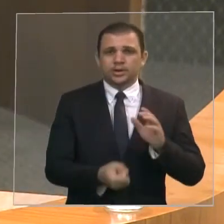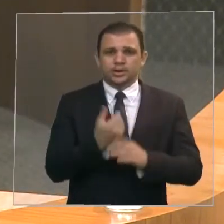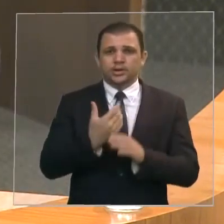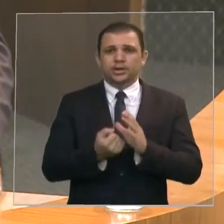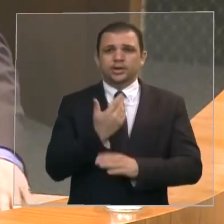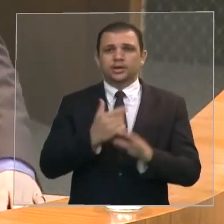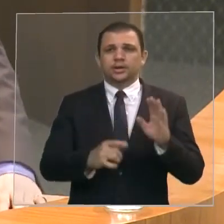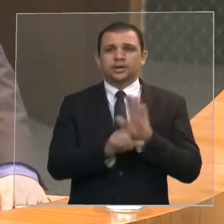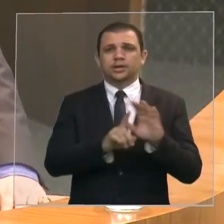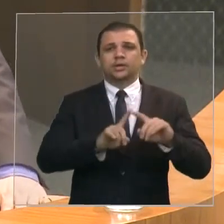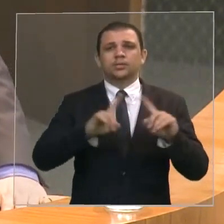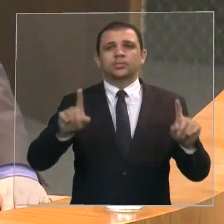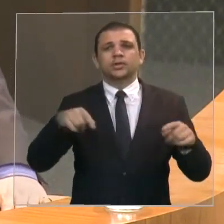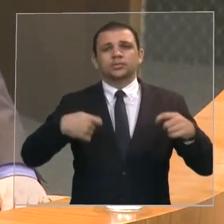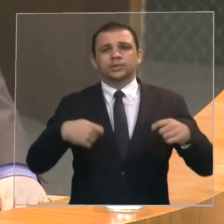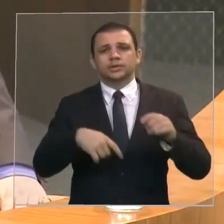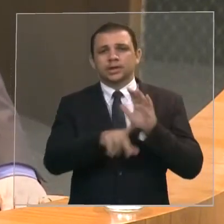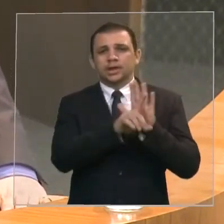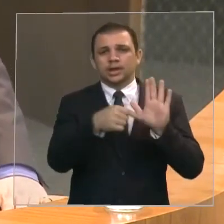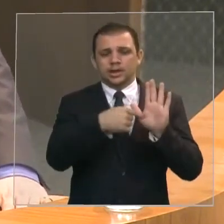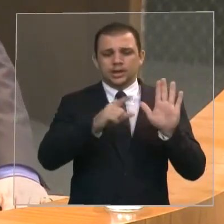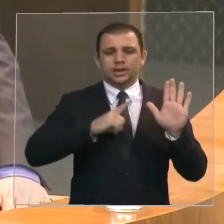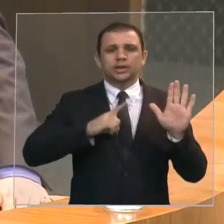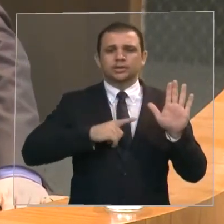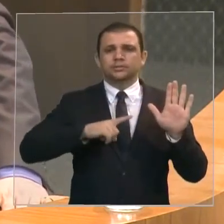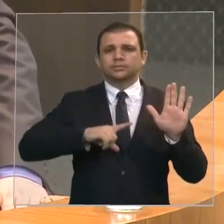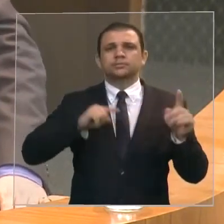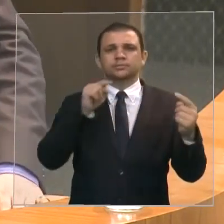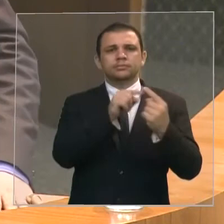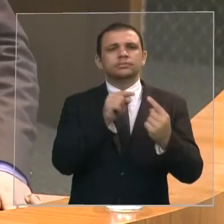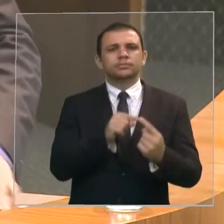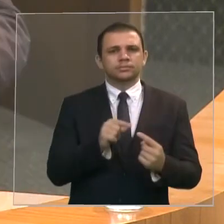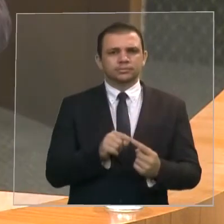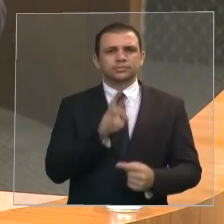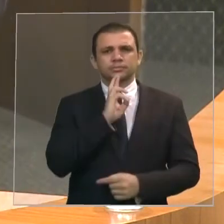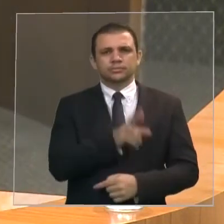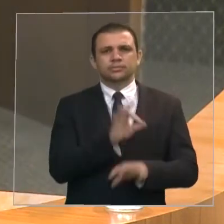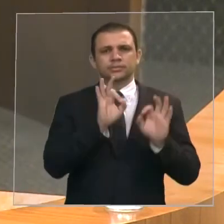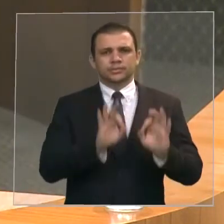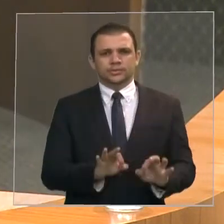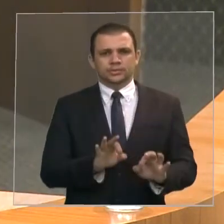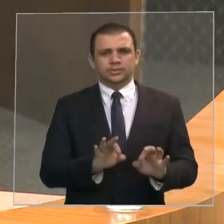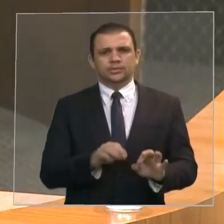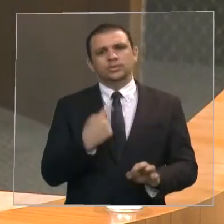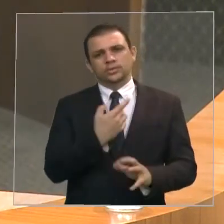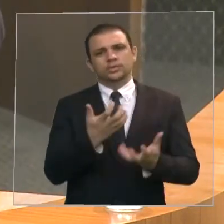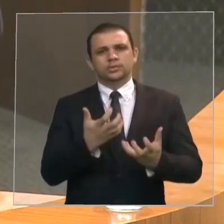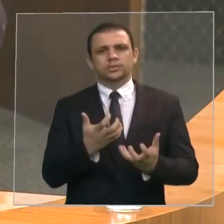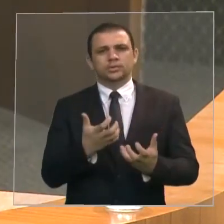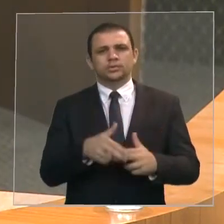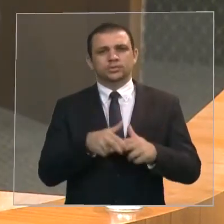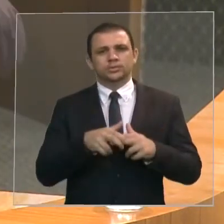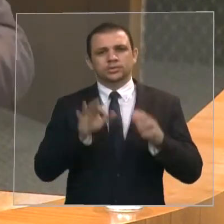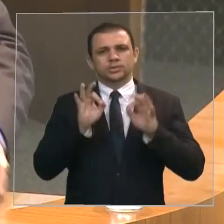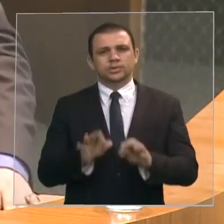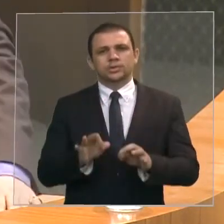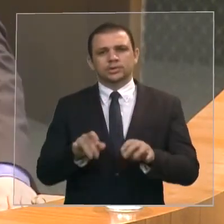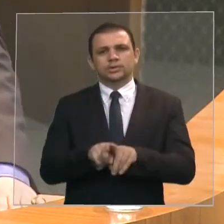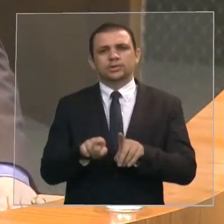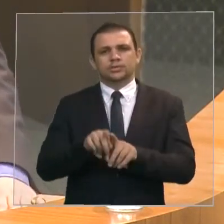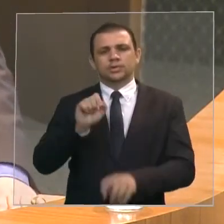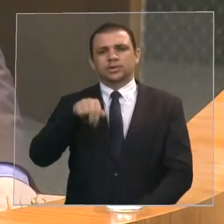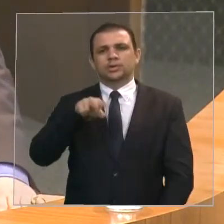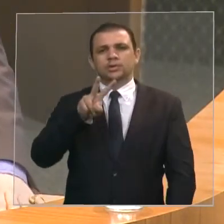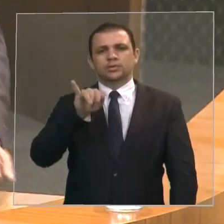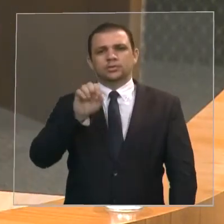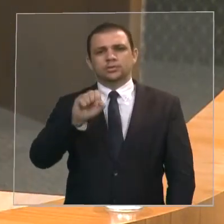a lei tenha a sua eficácia, a sua efetividade. E é o que nós queremos. Porque eu não tenho dúvida que a Anvisa tem aí